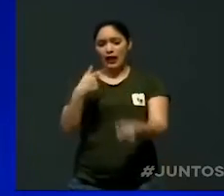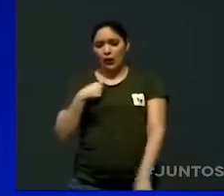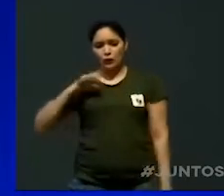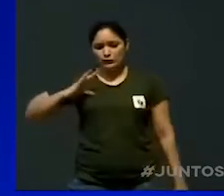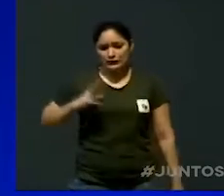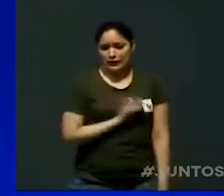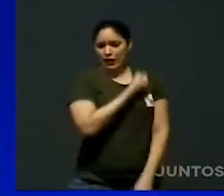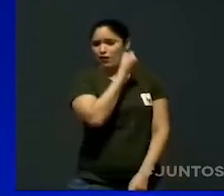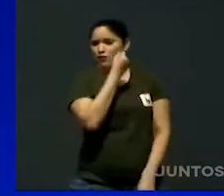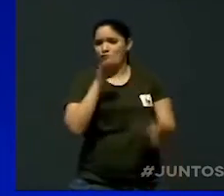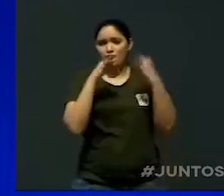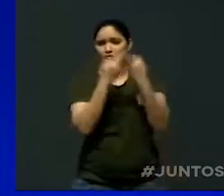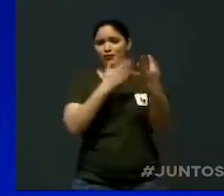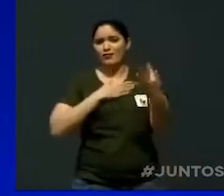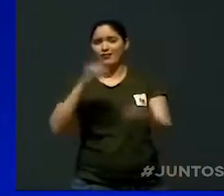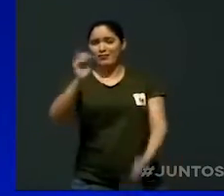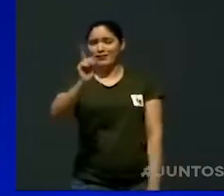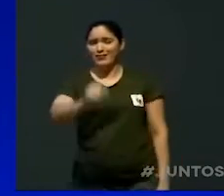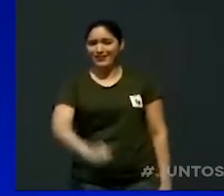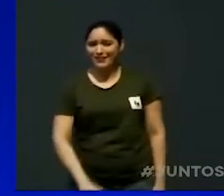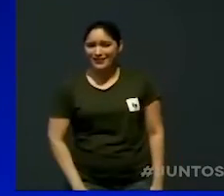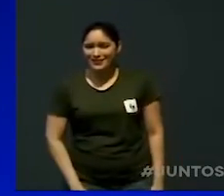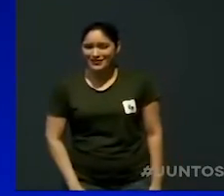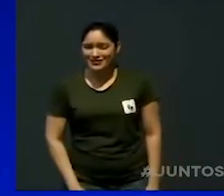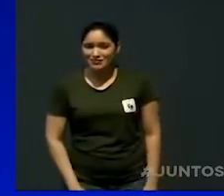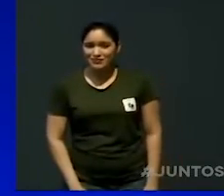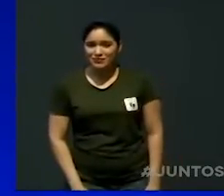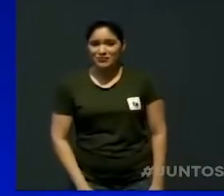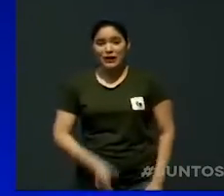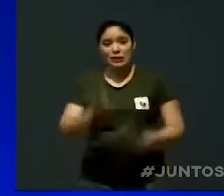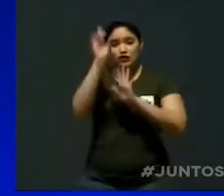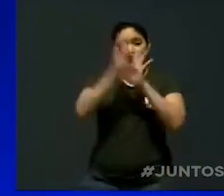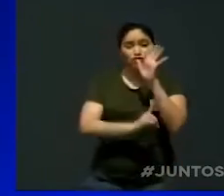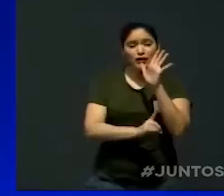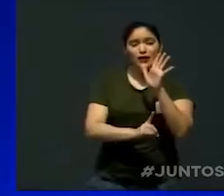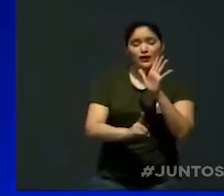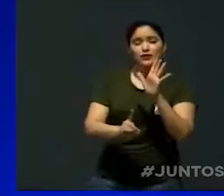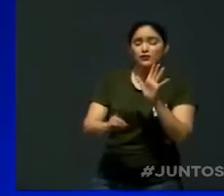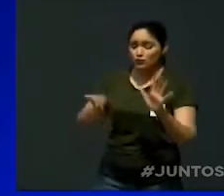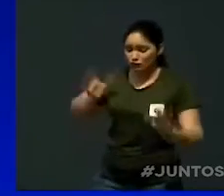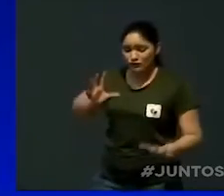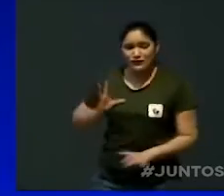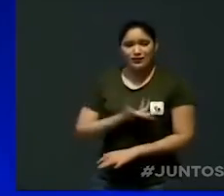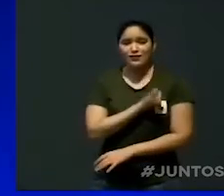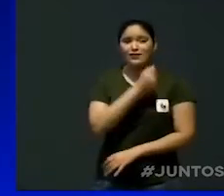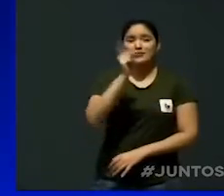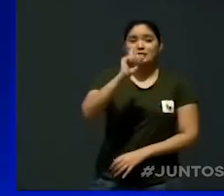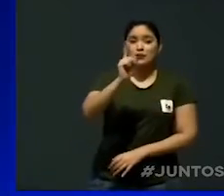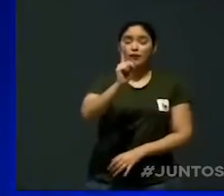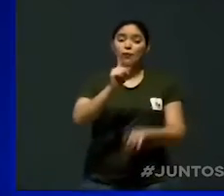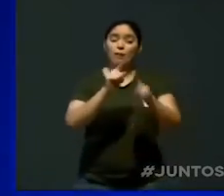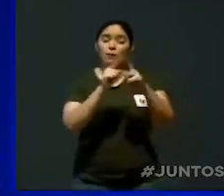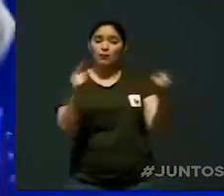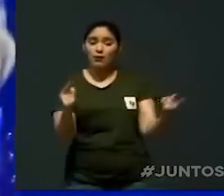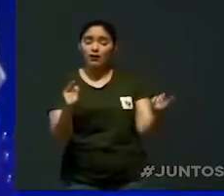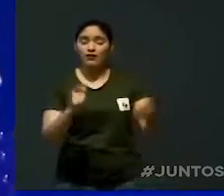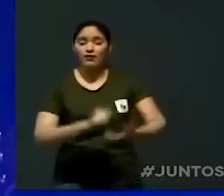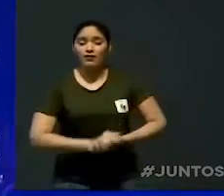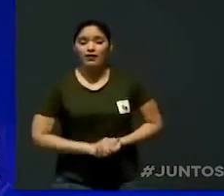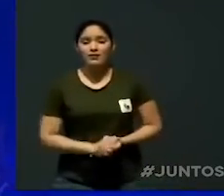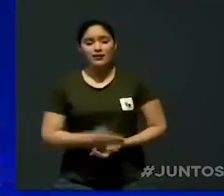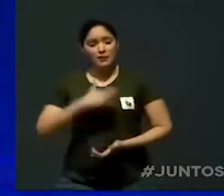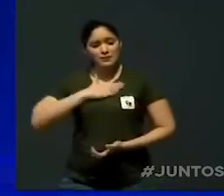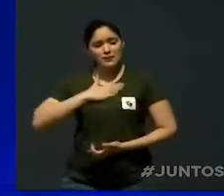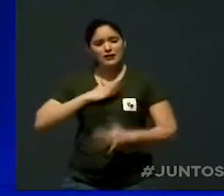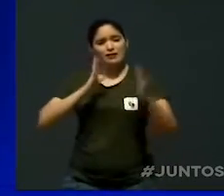Não significa que é uma questão de direitos hereditários e salvação, mas esta promessa está mostrando de que a minha